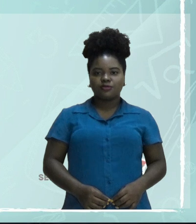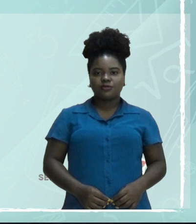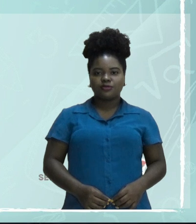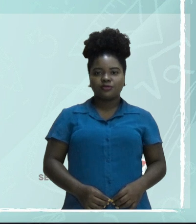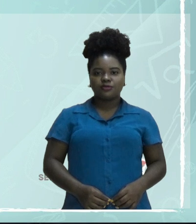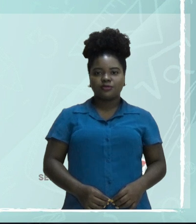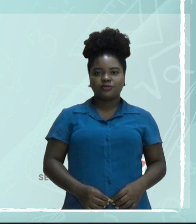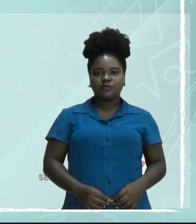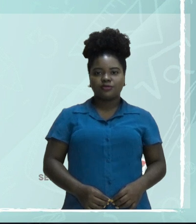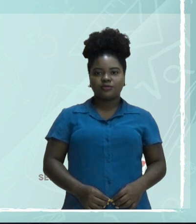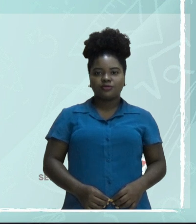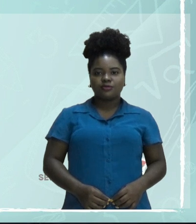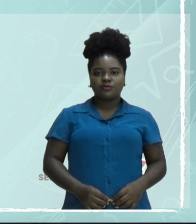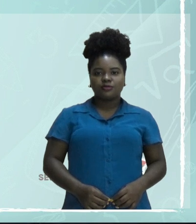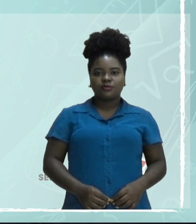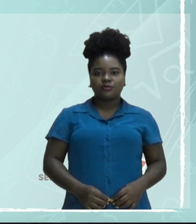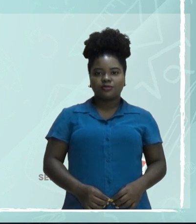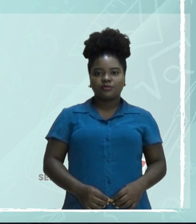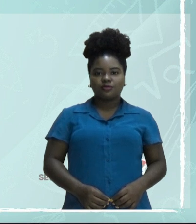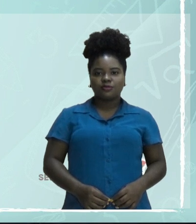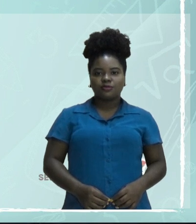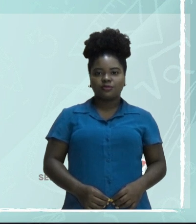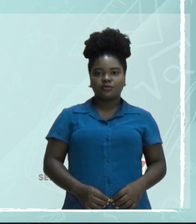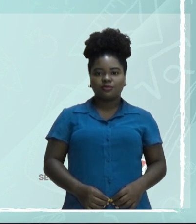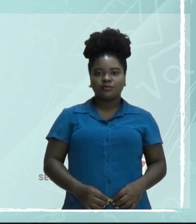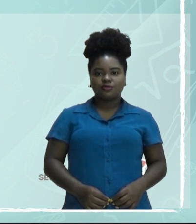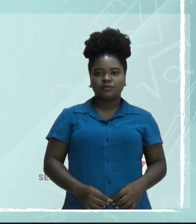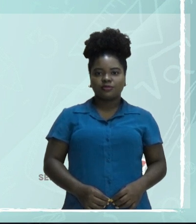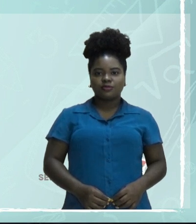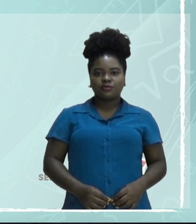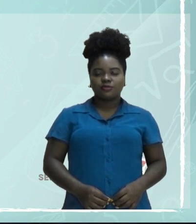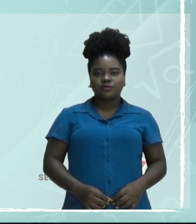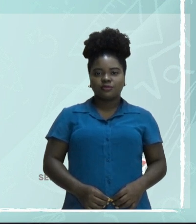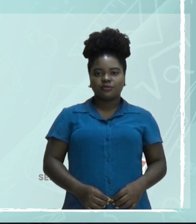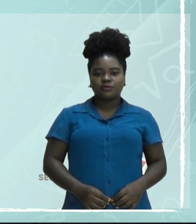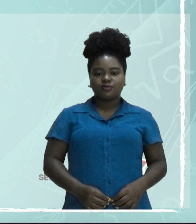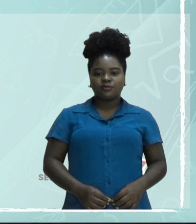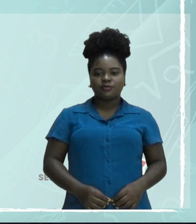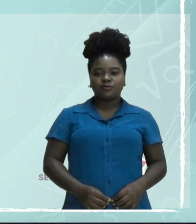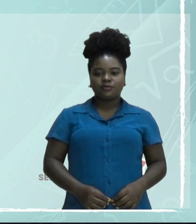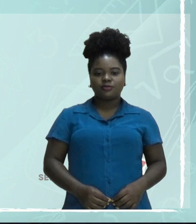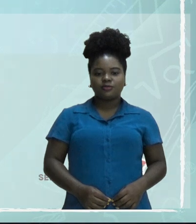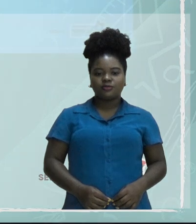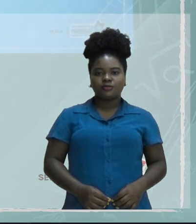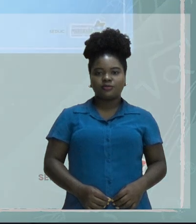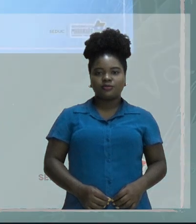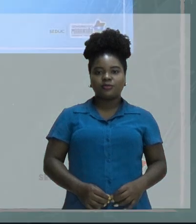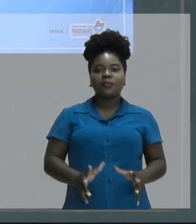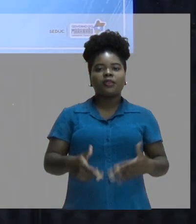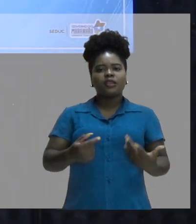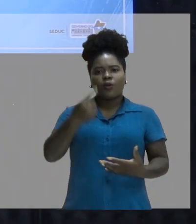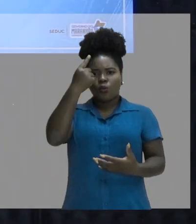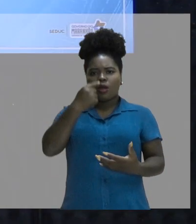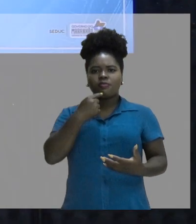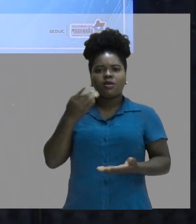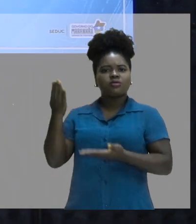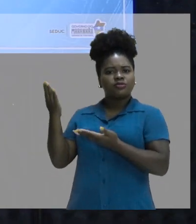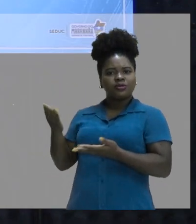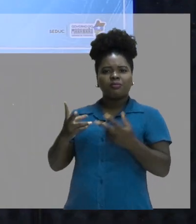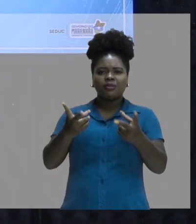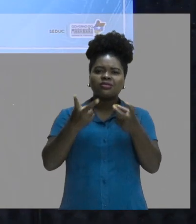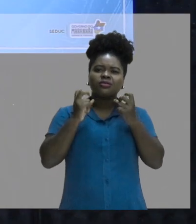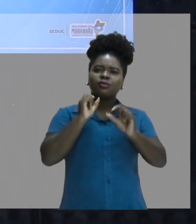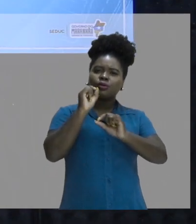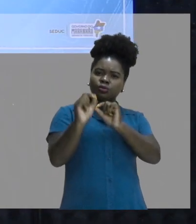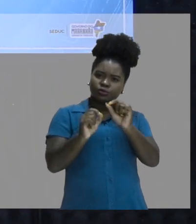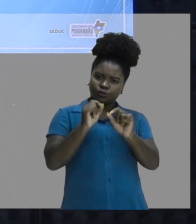do total do nosso organismo. E a contração dessa estrutura é responsável por diversas funções. Então, pessoal, nós já